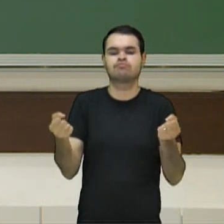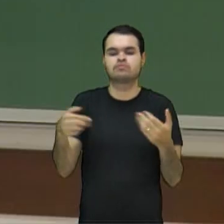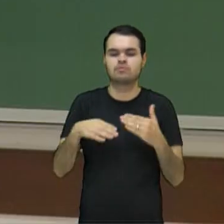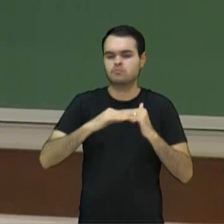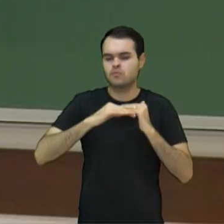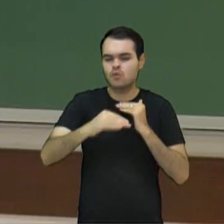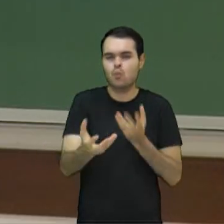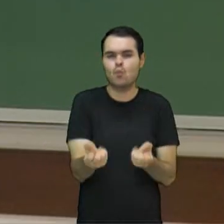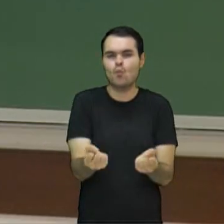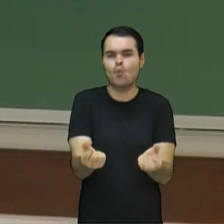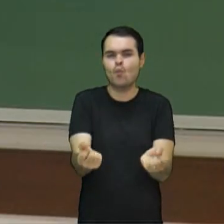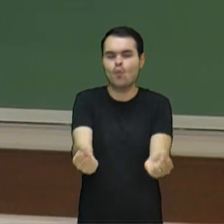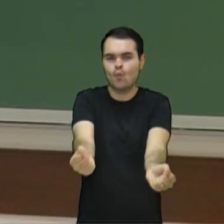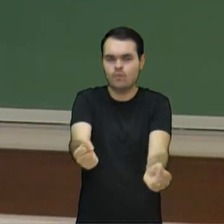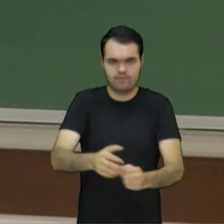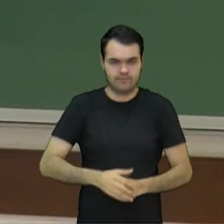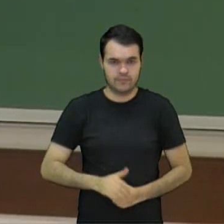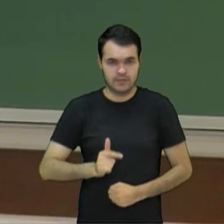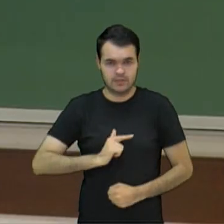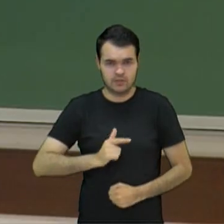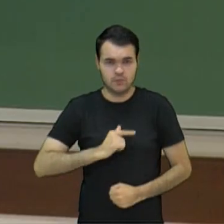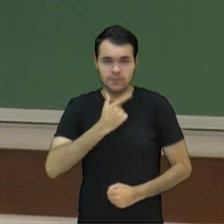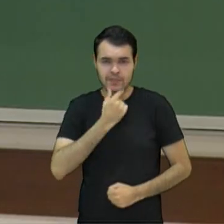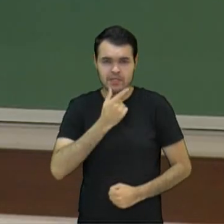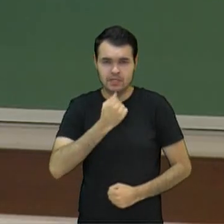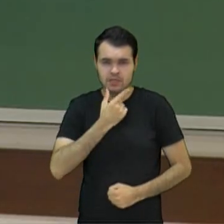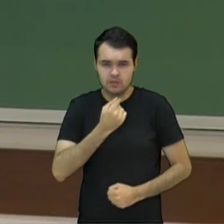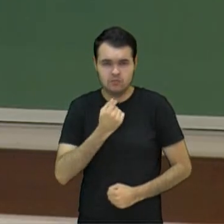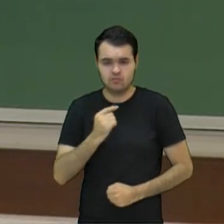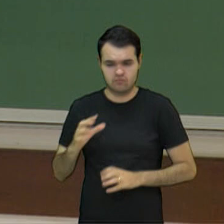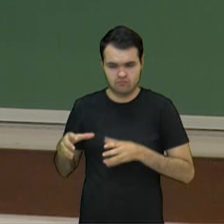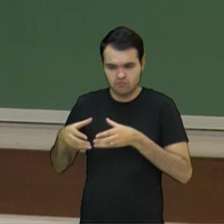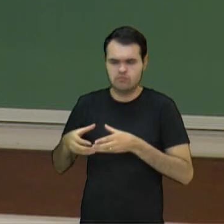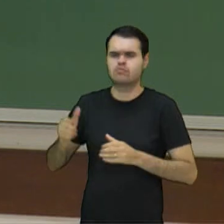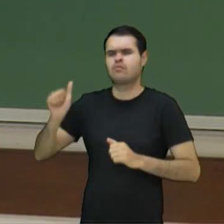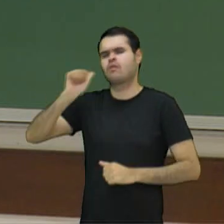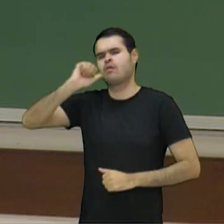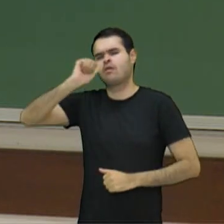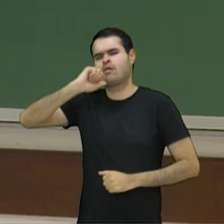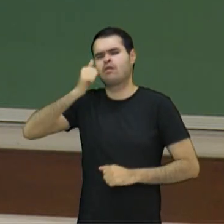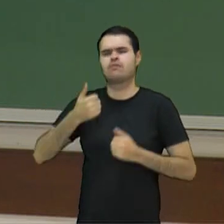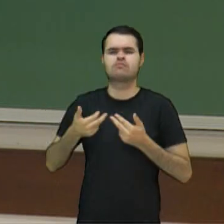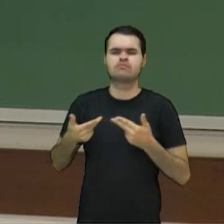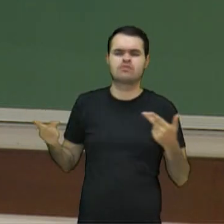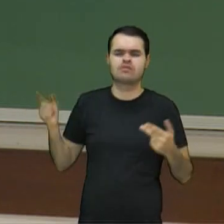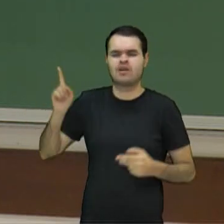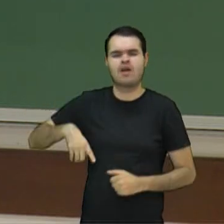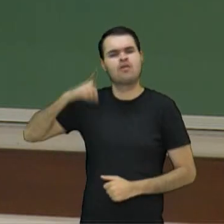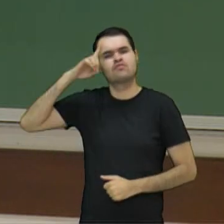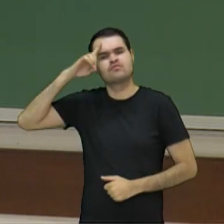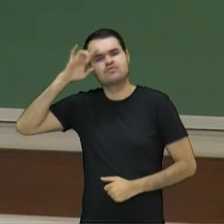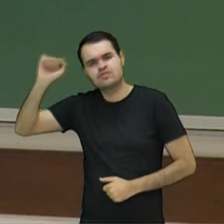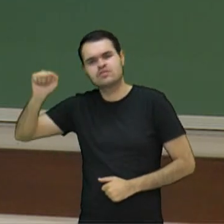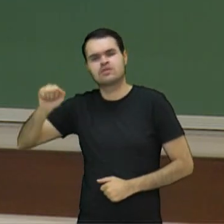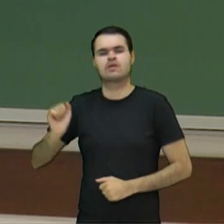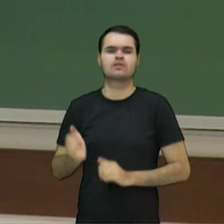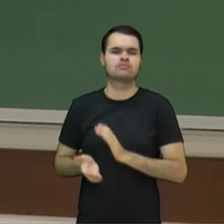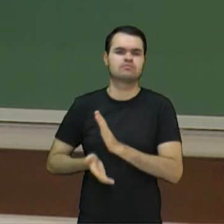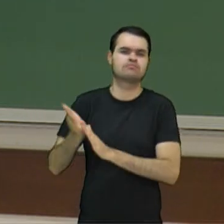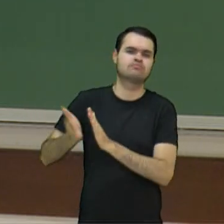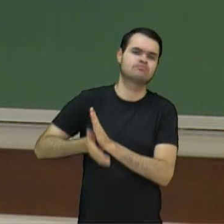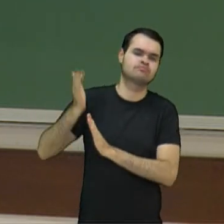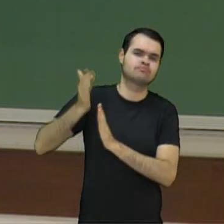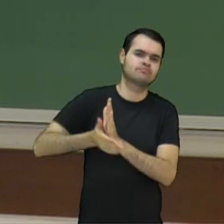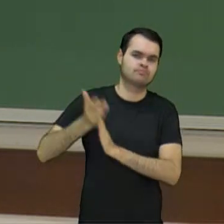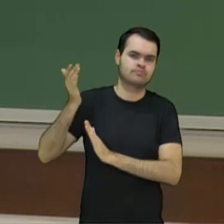seco, né? E os meninos estavam bebendo e cantando que esse era o dia que eles partiriam e